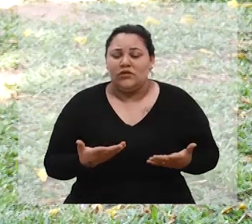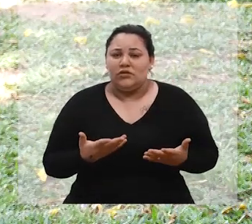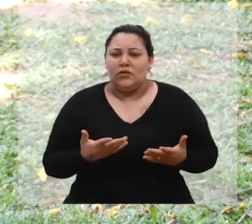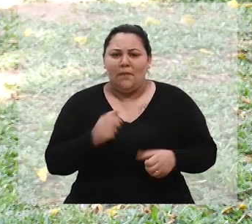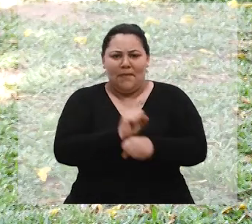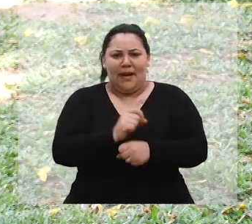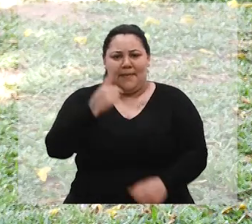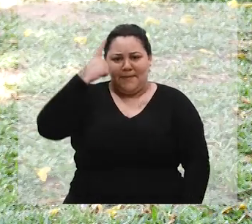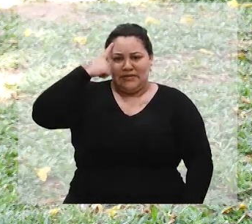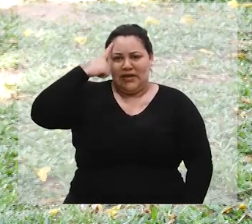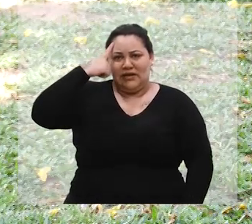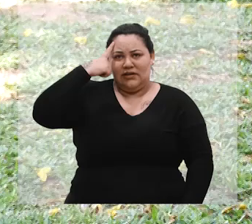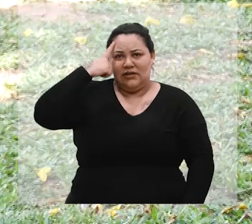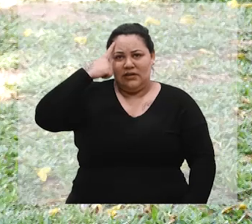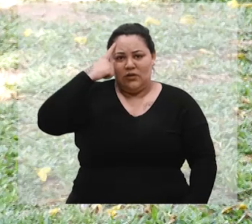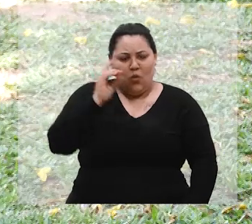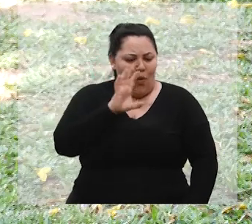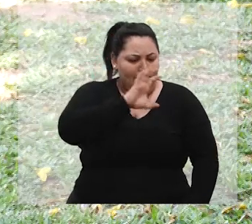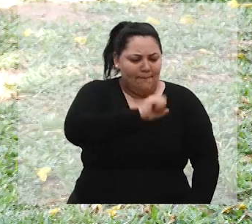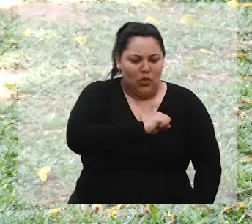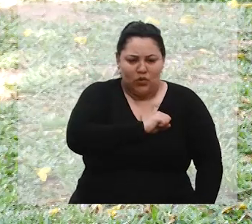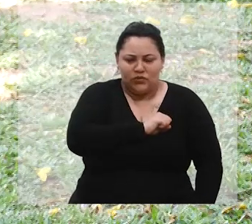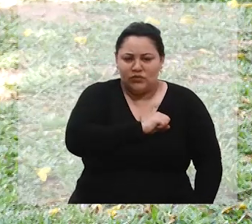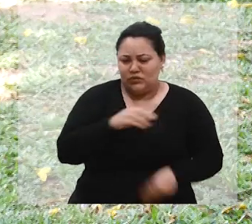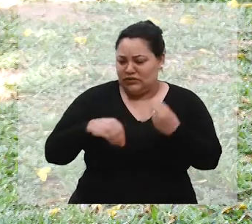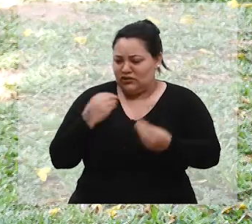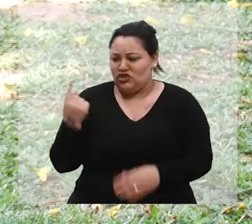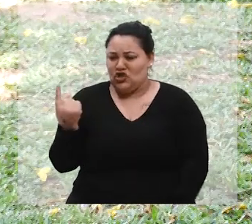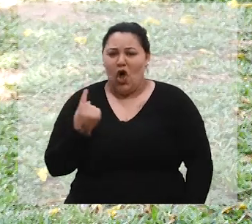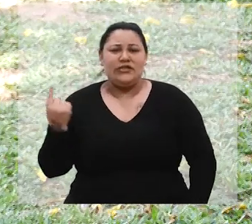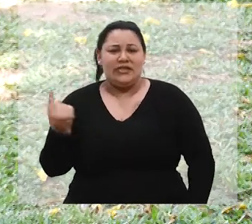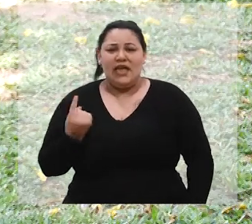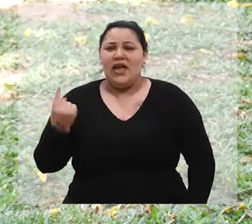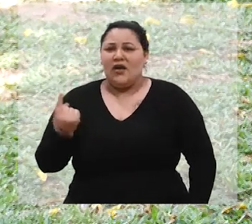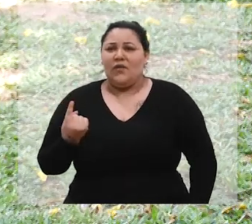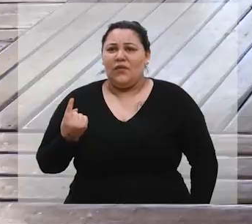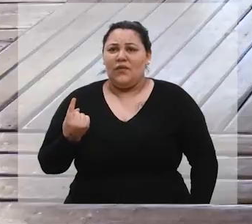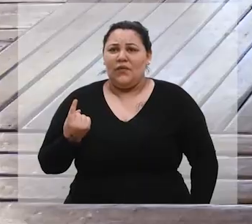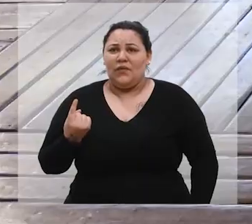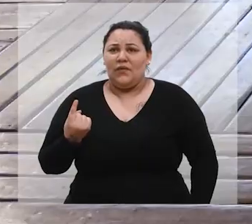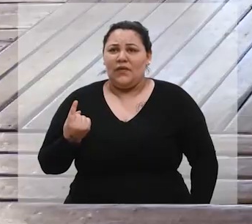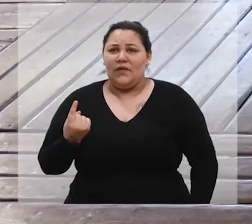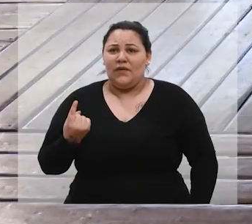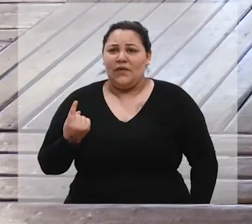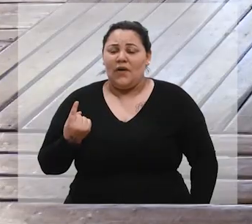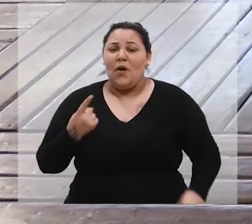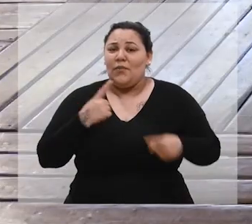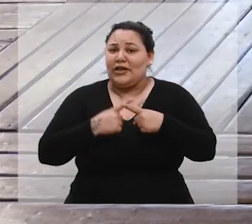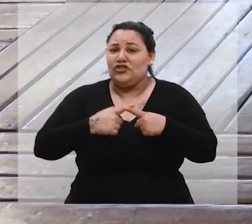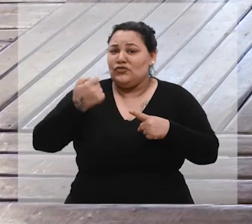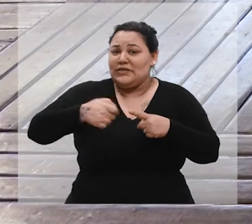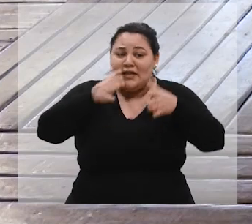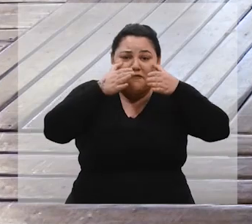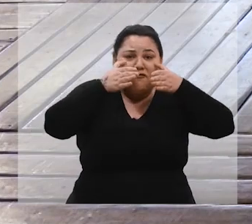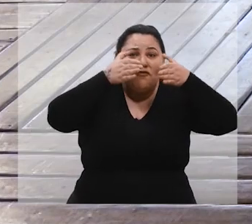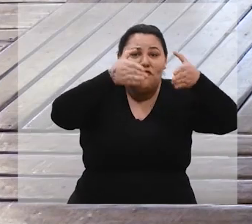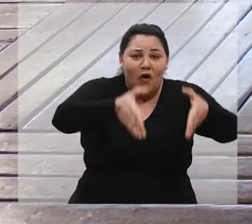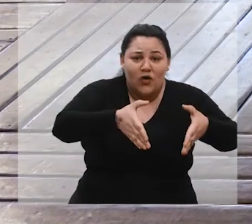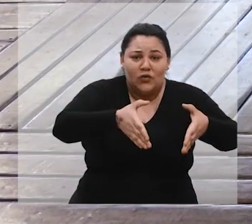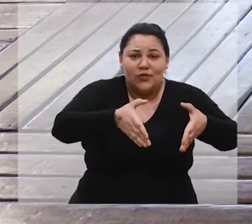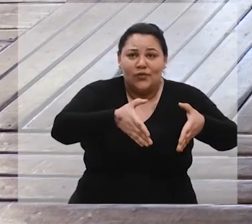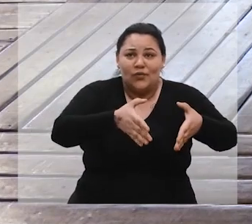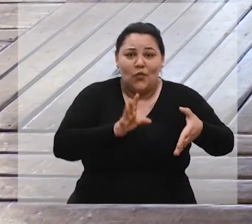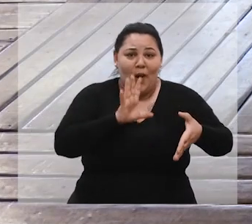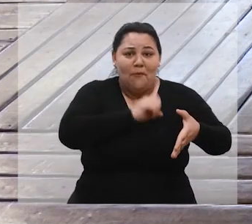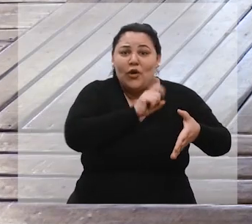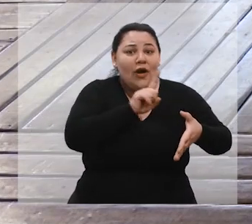para pensar o amor com a solidão, né? A gente mira no amor e acerta na solidão. E não a gente mira no amor e erra na solidão. Né? Então,